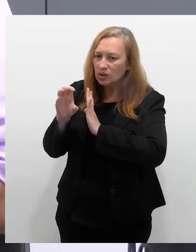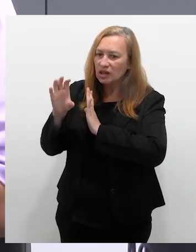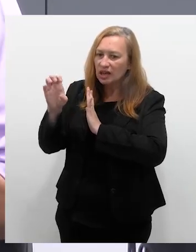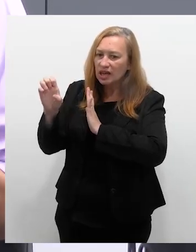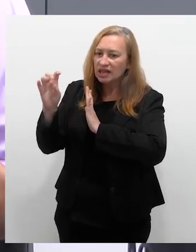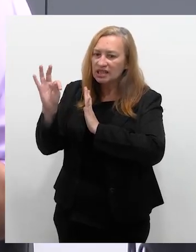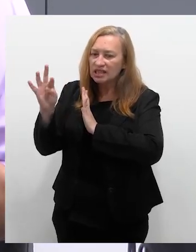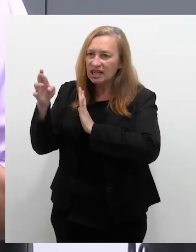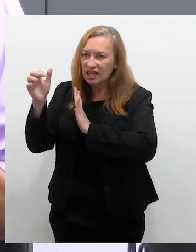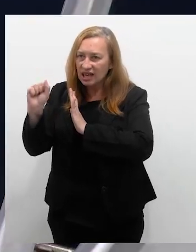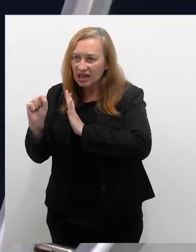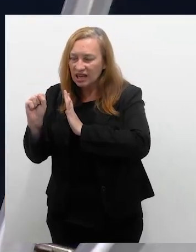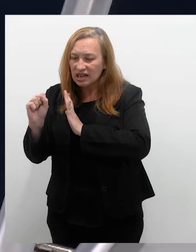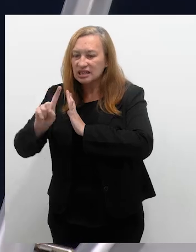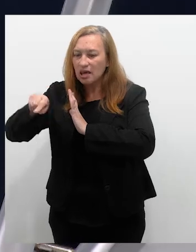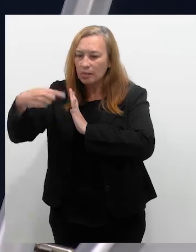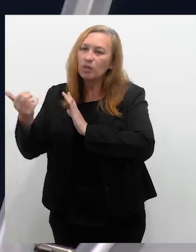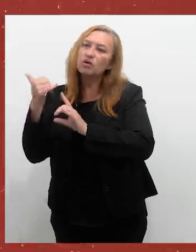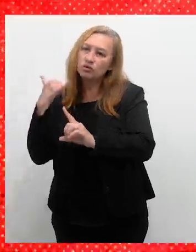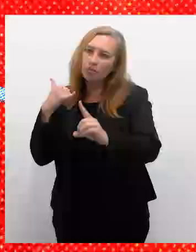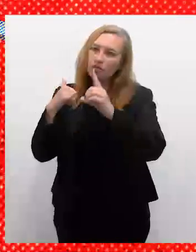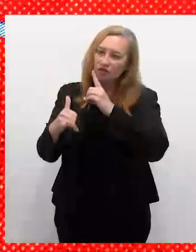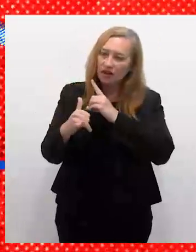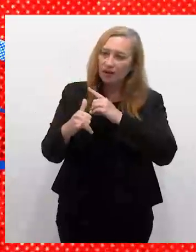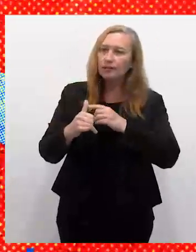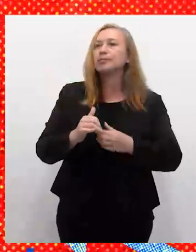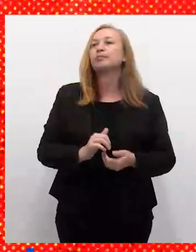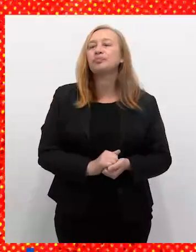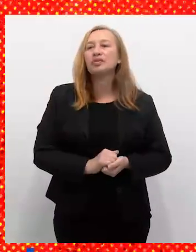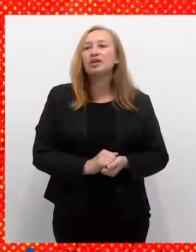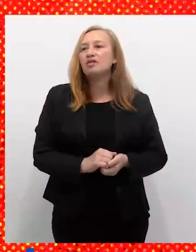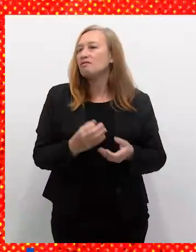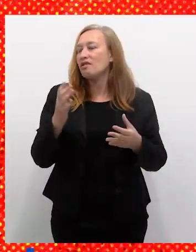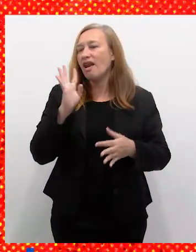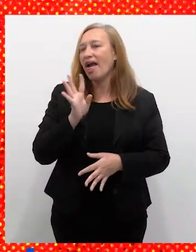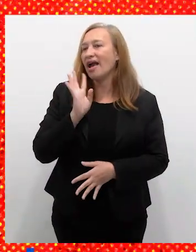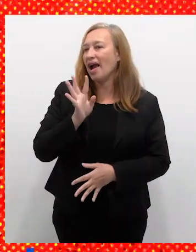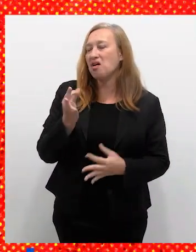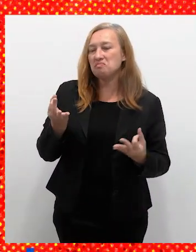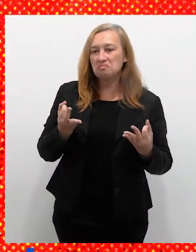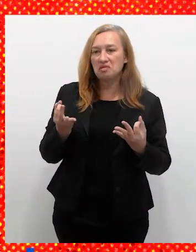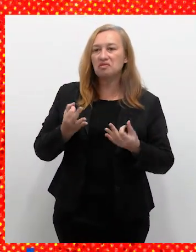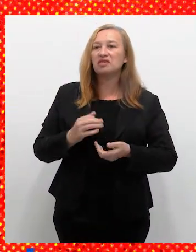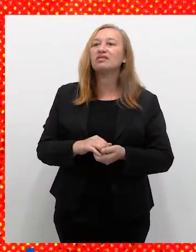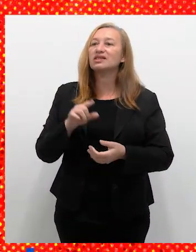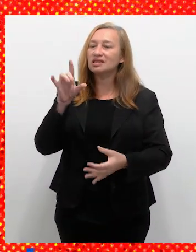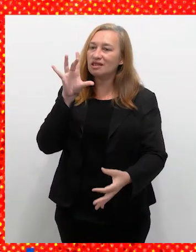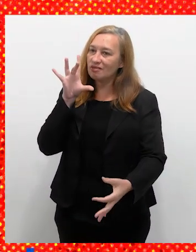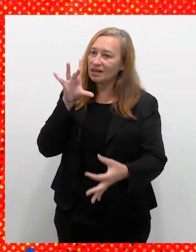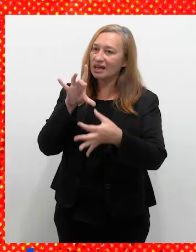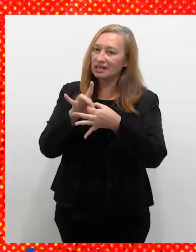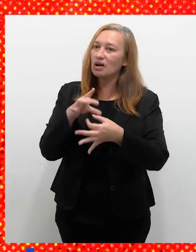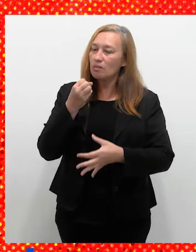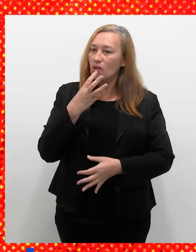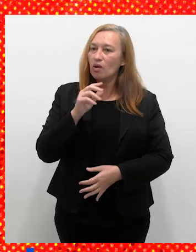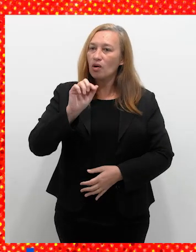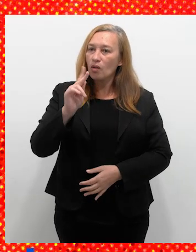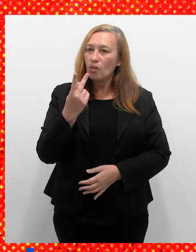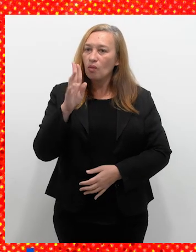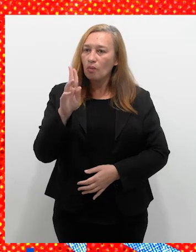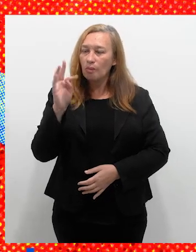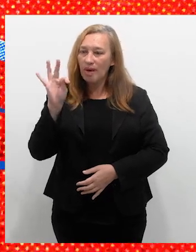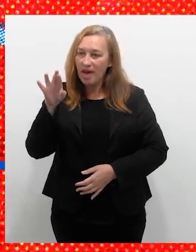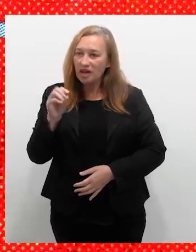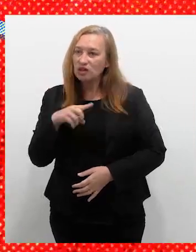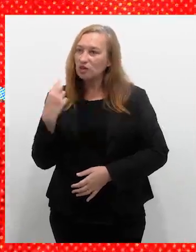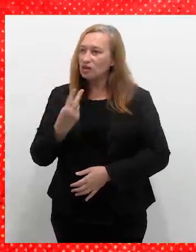Profeta. Isso. E depois eu fiz a dobradinha com o Humberto no Rastro, que foi muito legal. Você tem uma sintonia legal com o Humberto, né? Nós somos